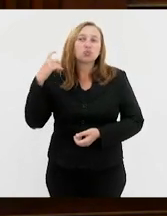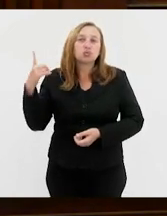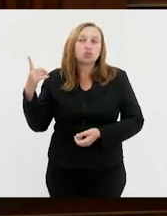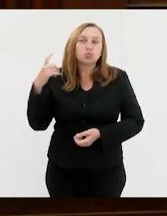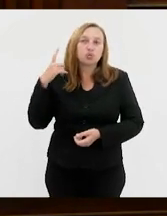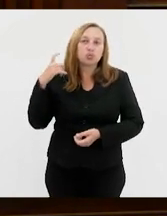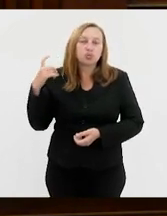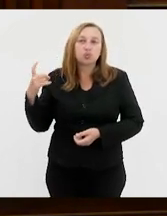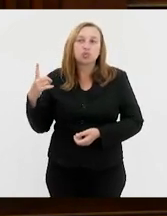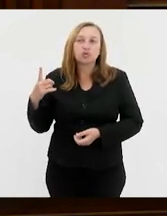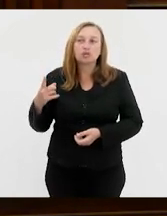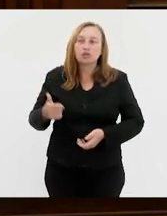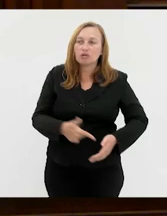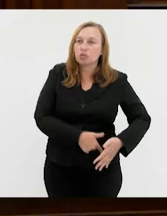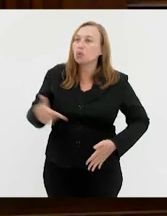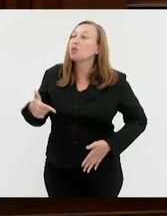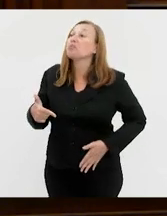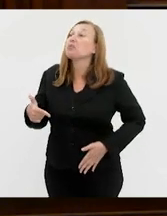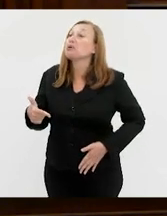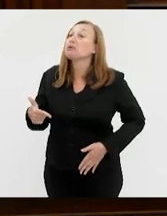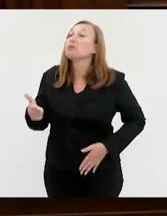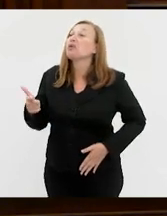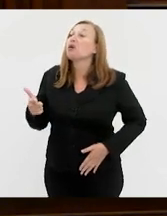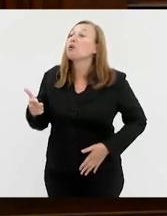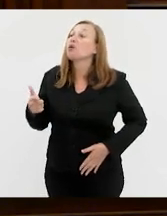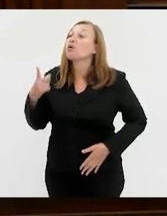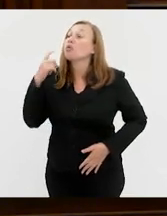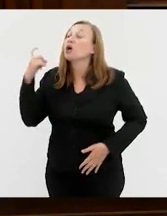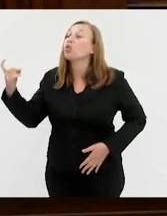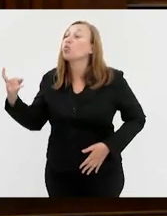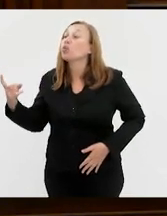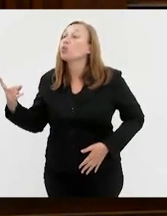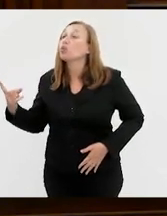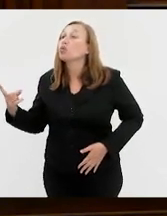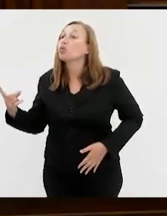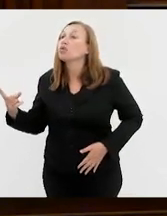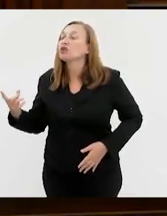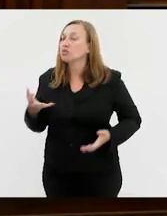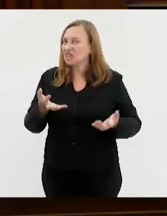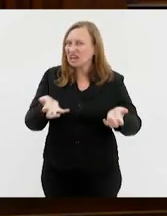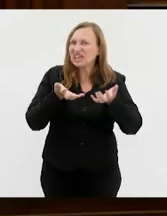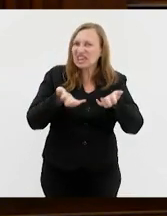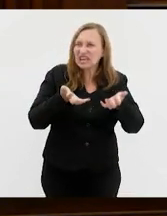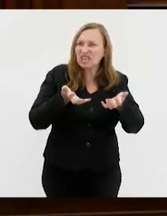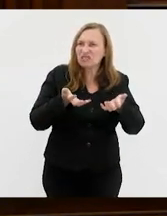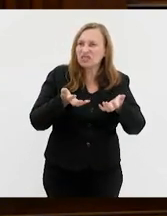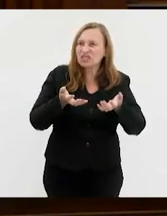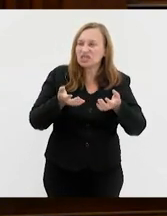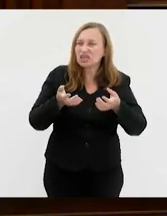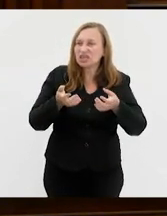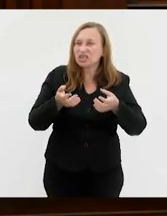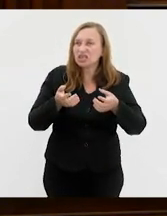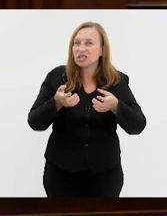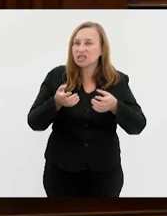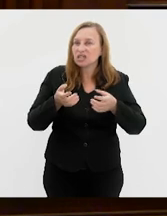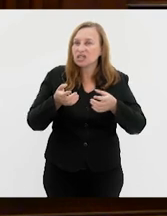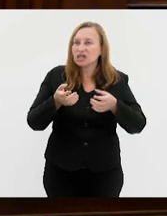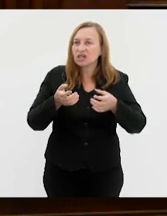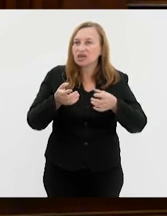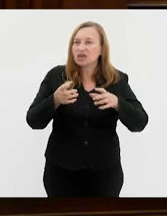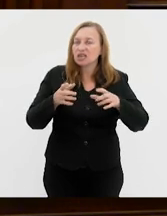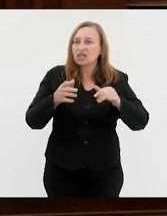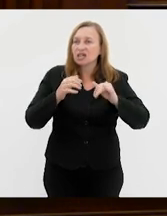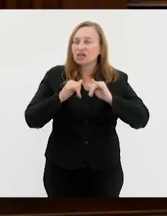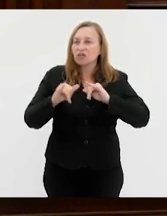lá e parou com aquilo e foi um rolo danado, porque eles queriam fazer propaganda contrária e a gente não